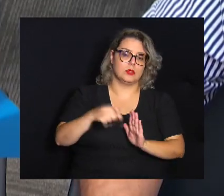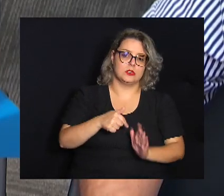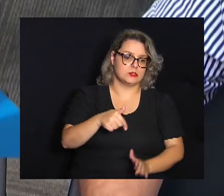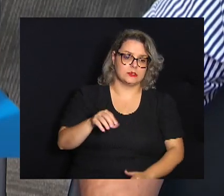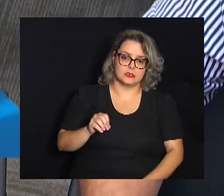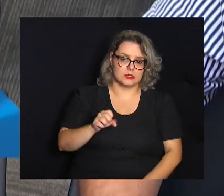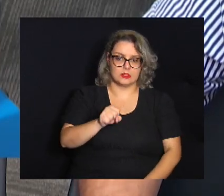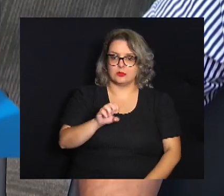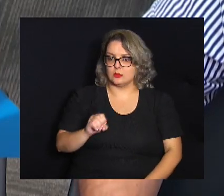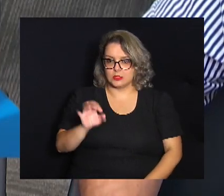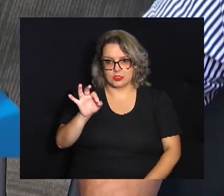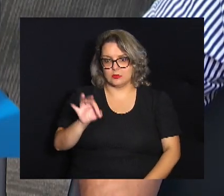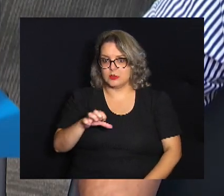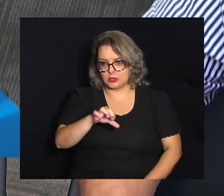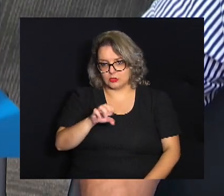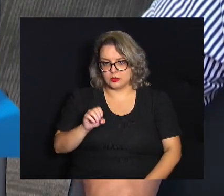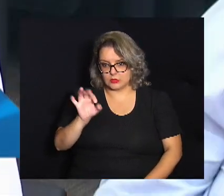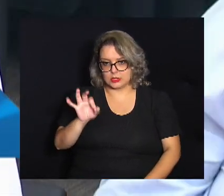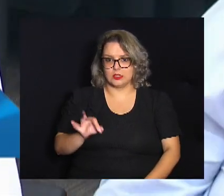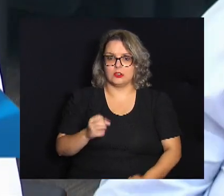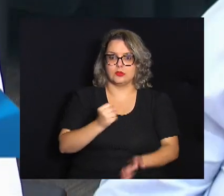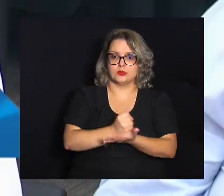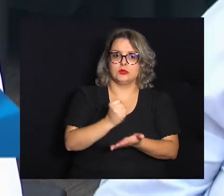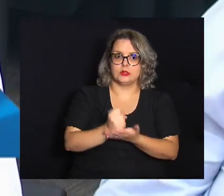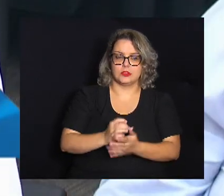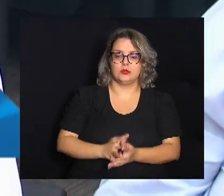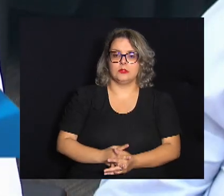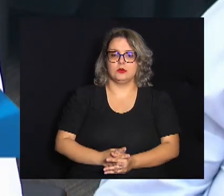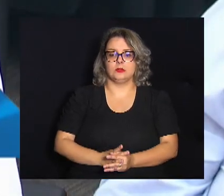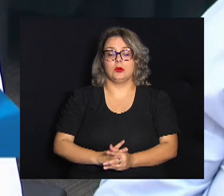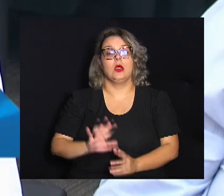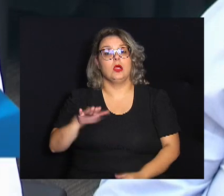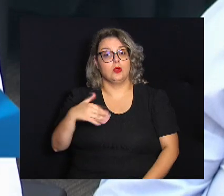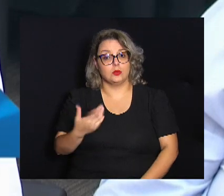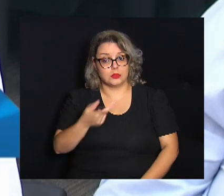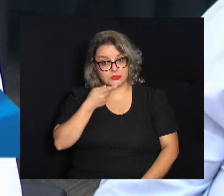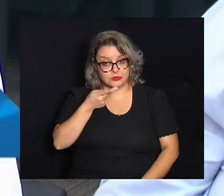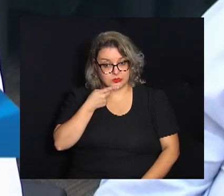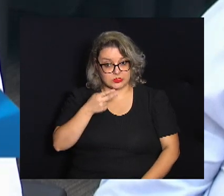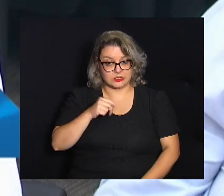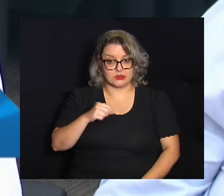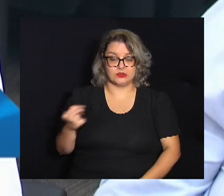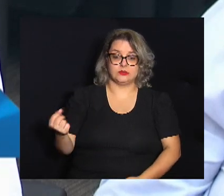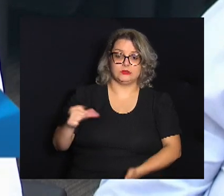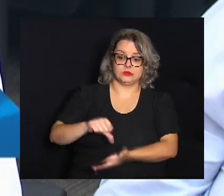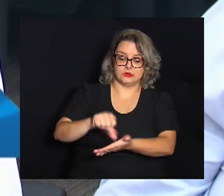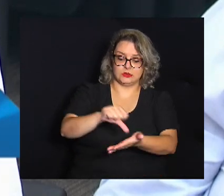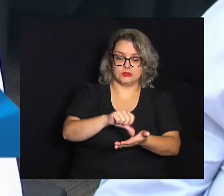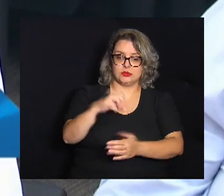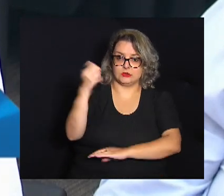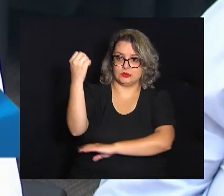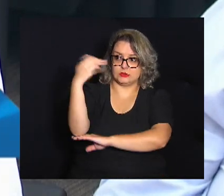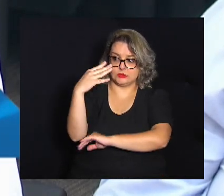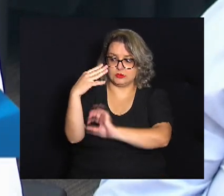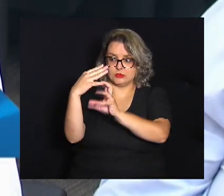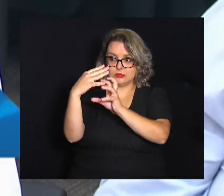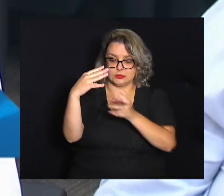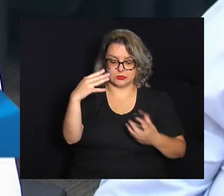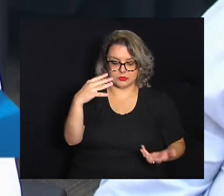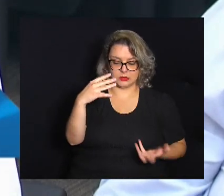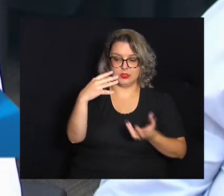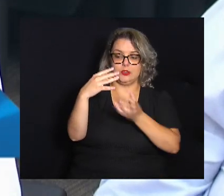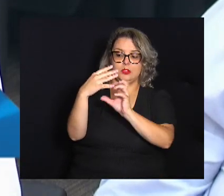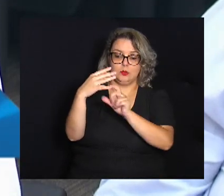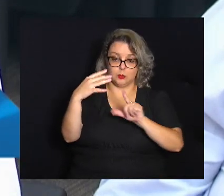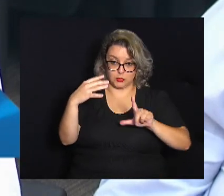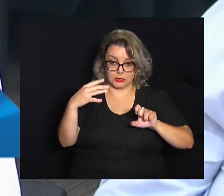80%, 90% daquilo que foi contratado. Quando a gente fala nas trocas dos pontos por lâmpada LED, nós